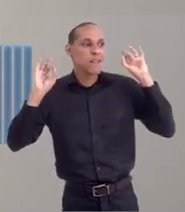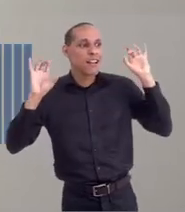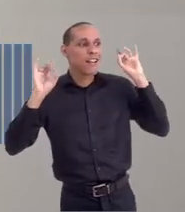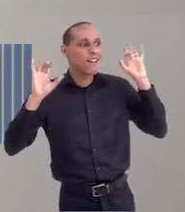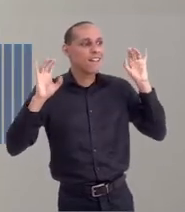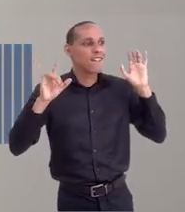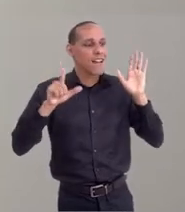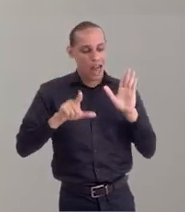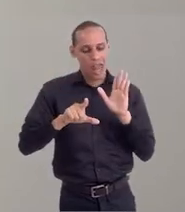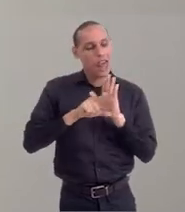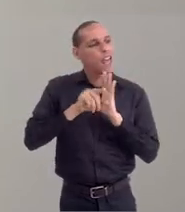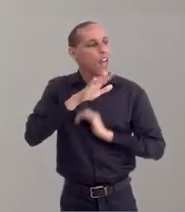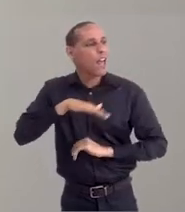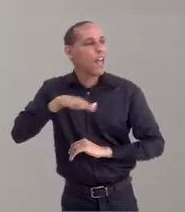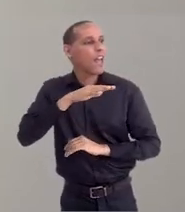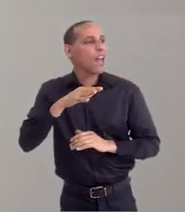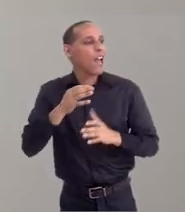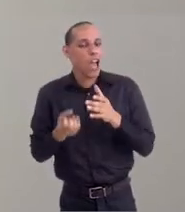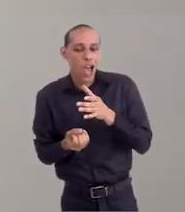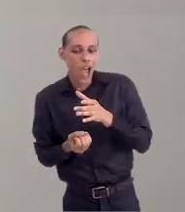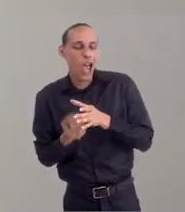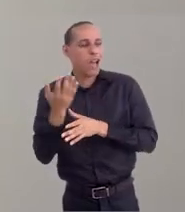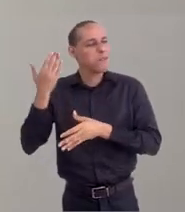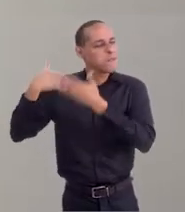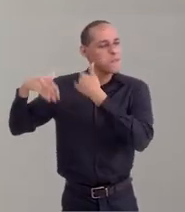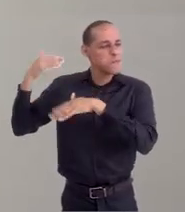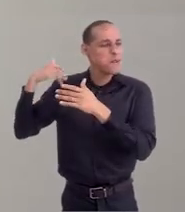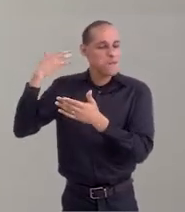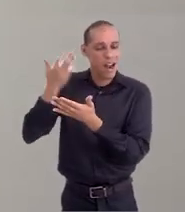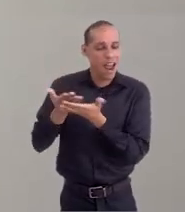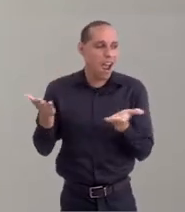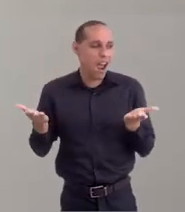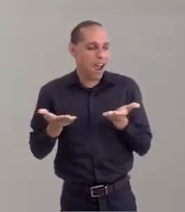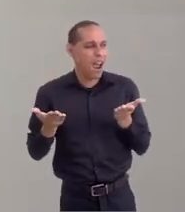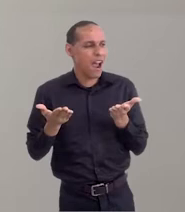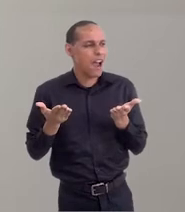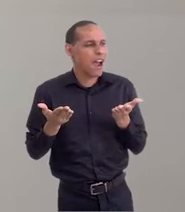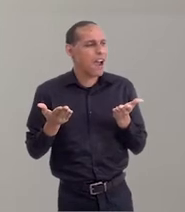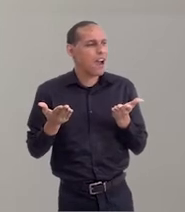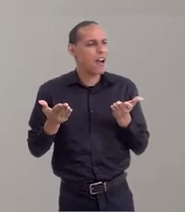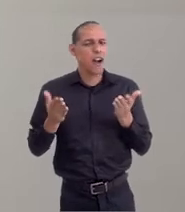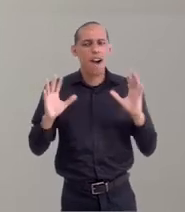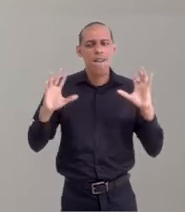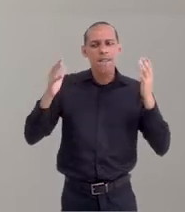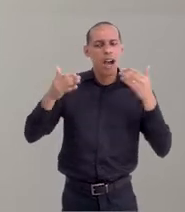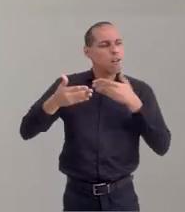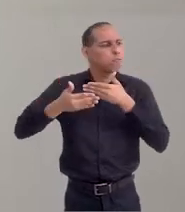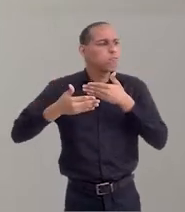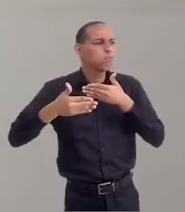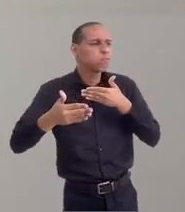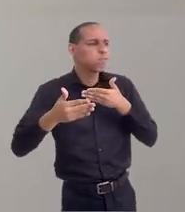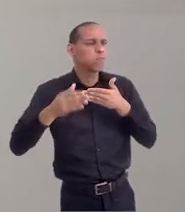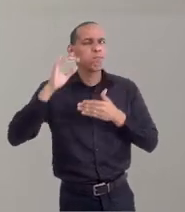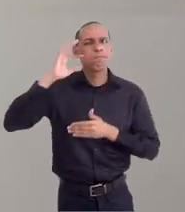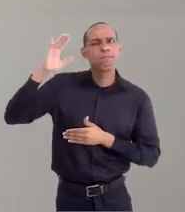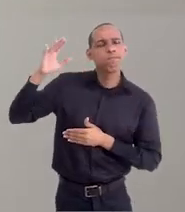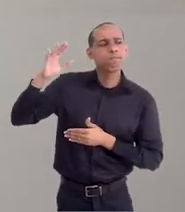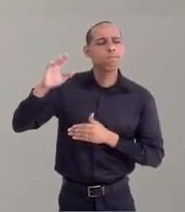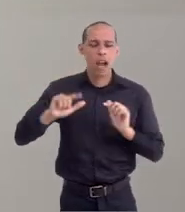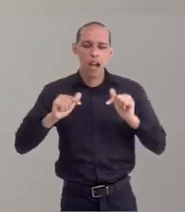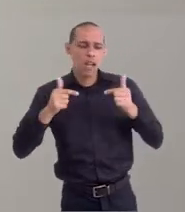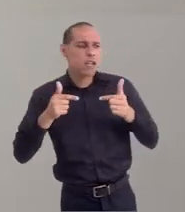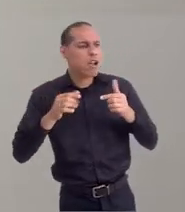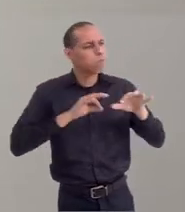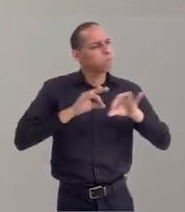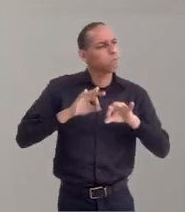vigor da Lei Geral das Micro e Pequenas Empresas. A partir desse evento, qual a reflexão e quais são as ações que o